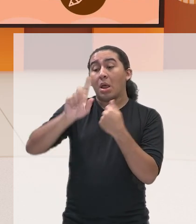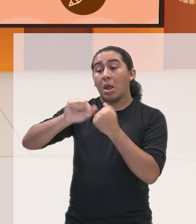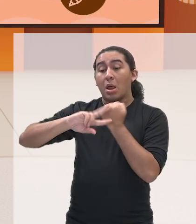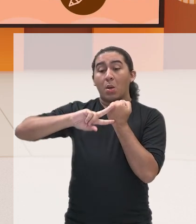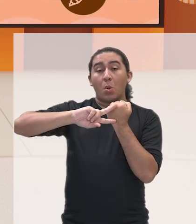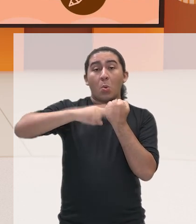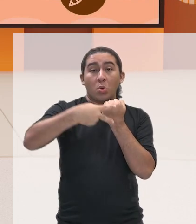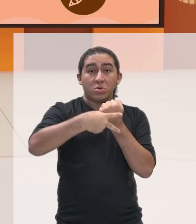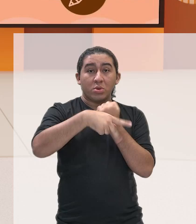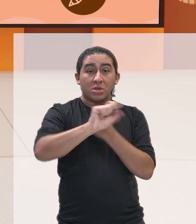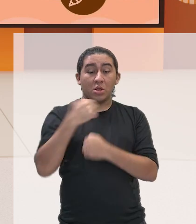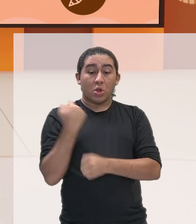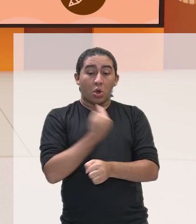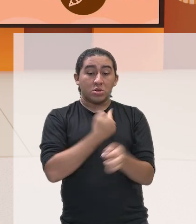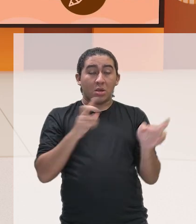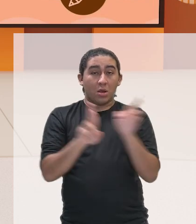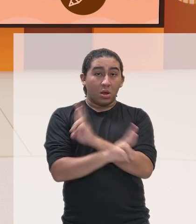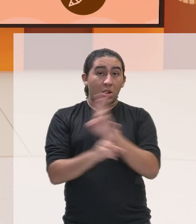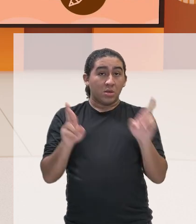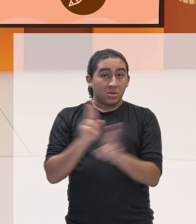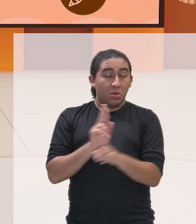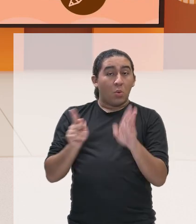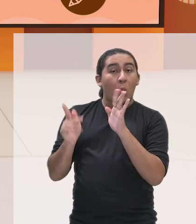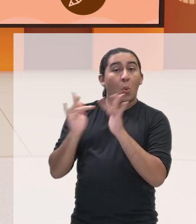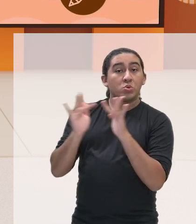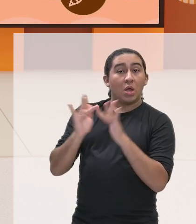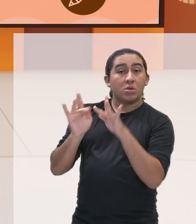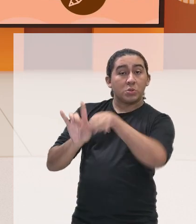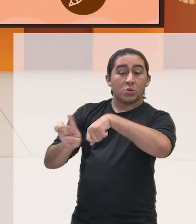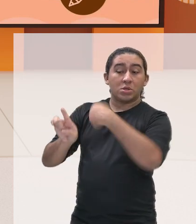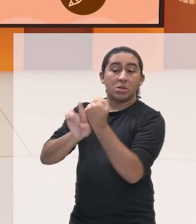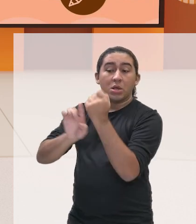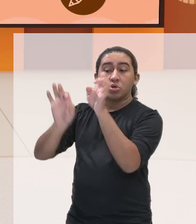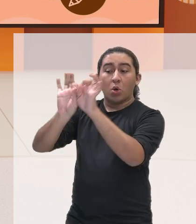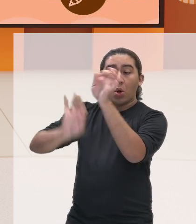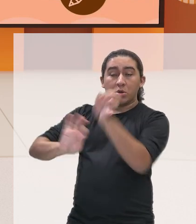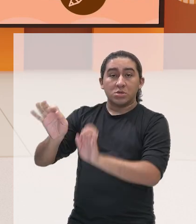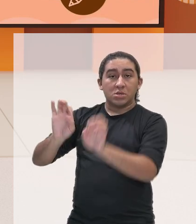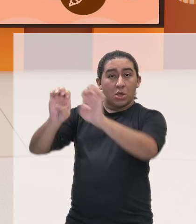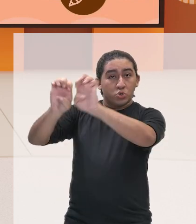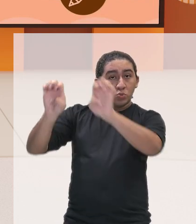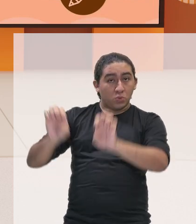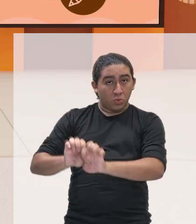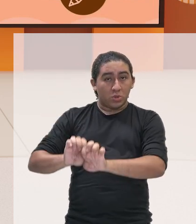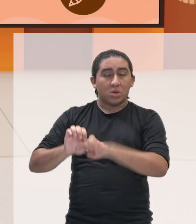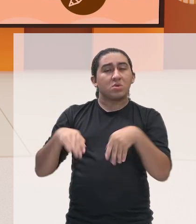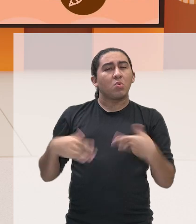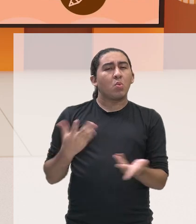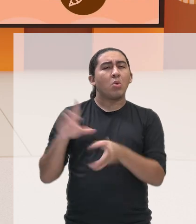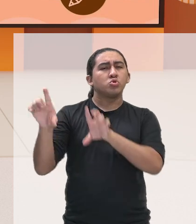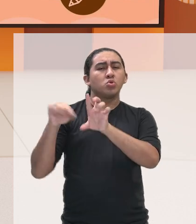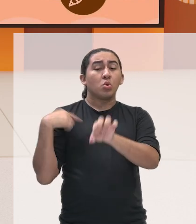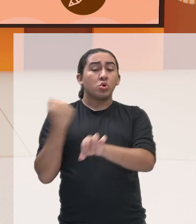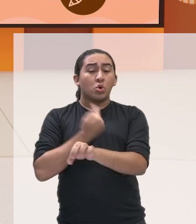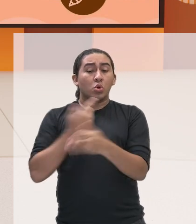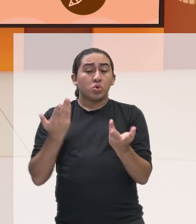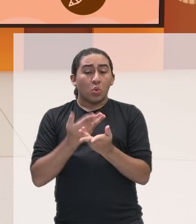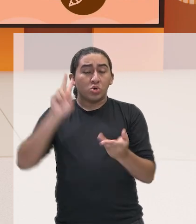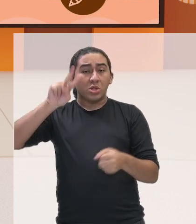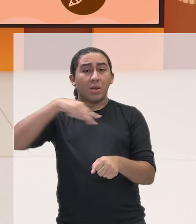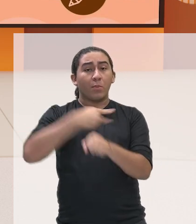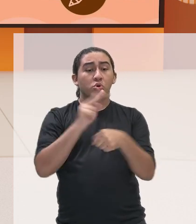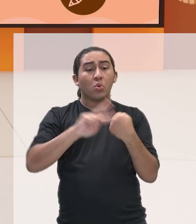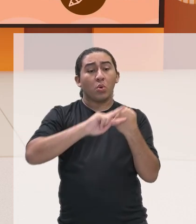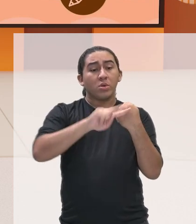consequência das nossas relações, das nossas maneiras de nos organizarmos. Qual foi a escolha que nós fizemos para